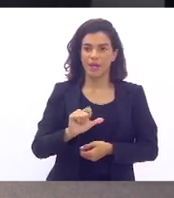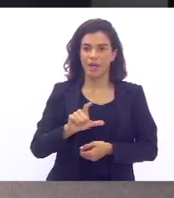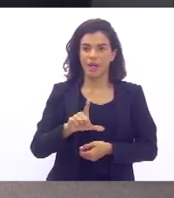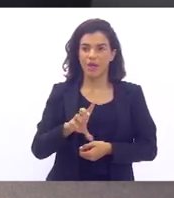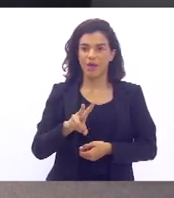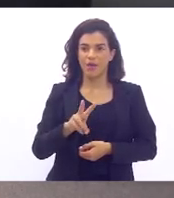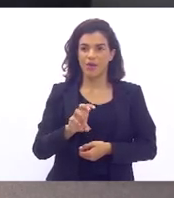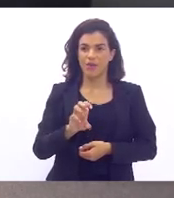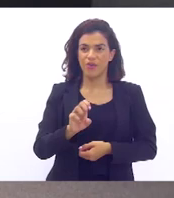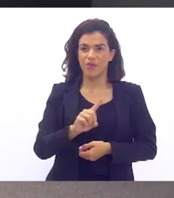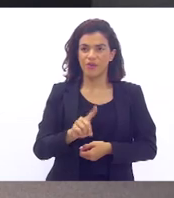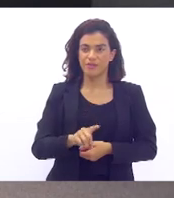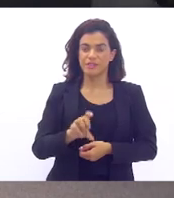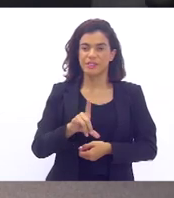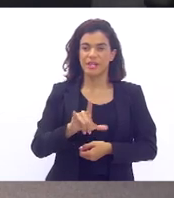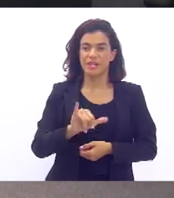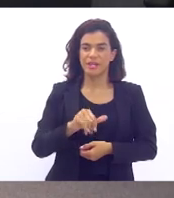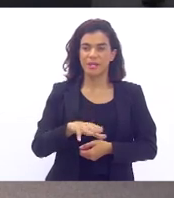presença